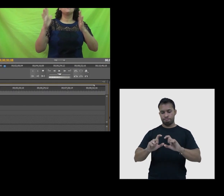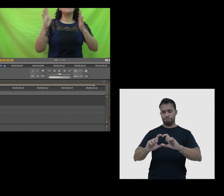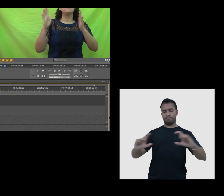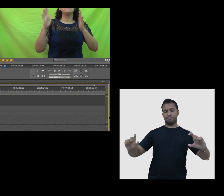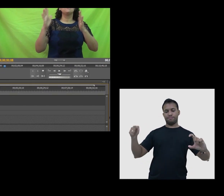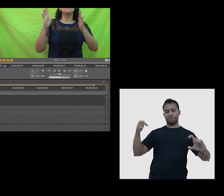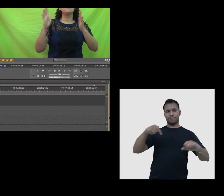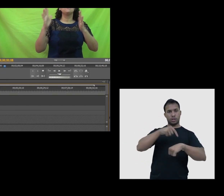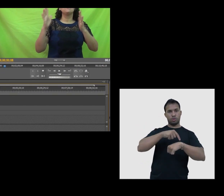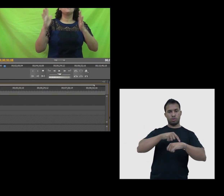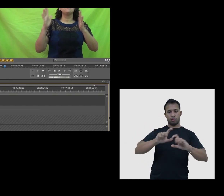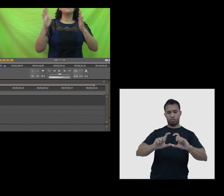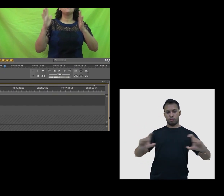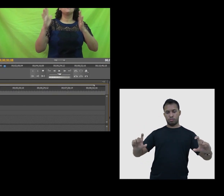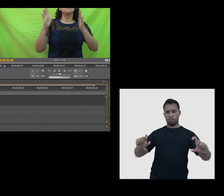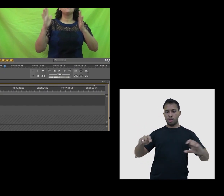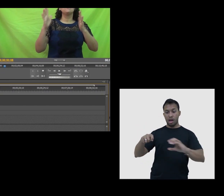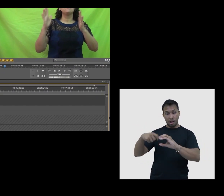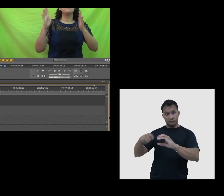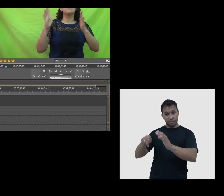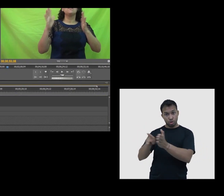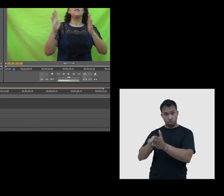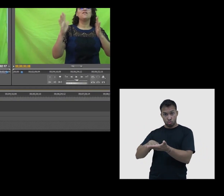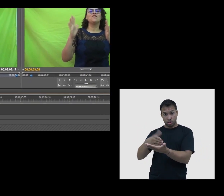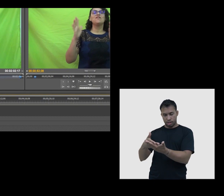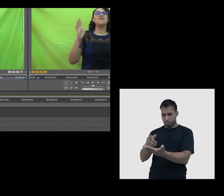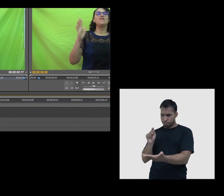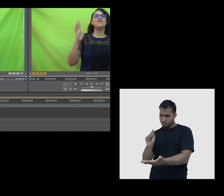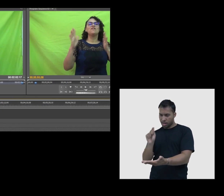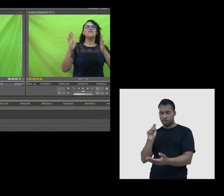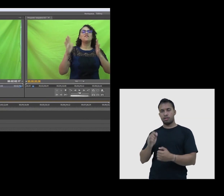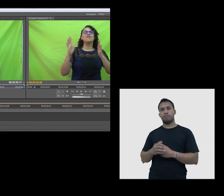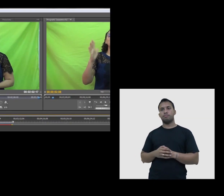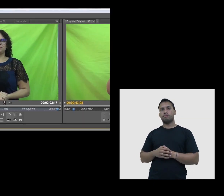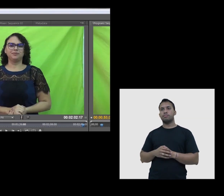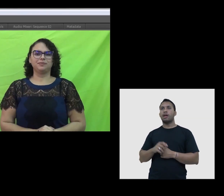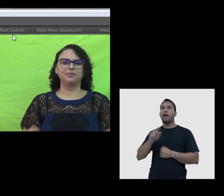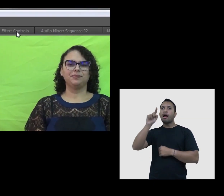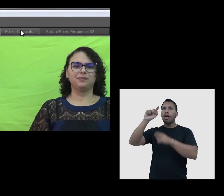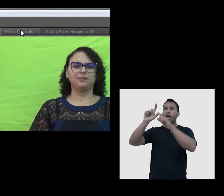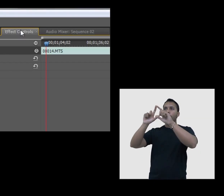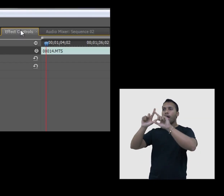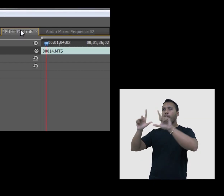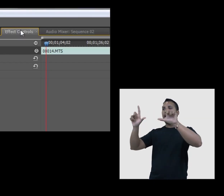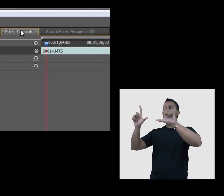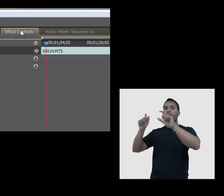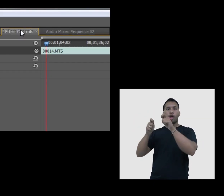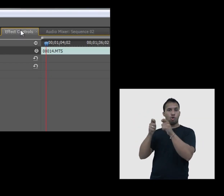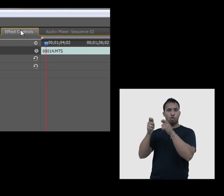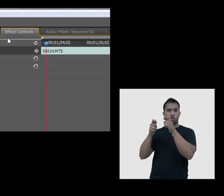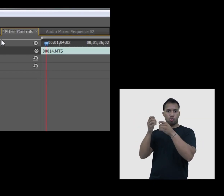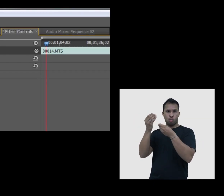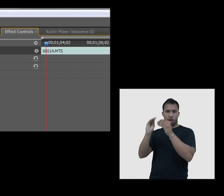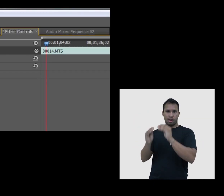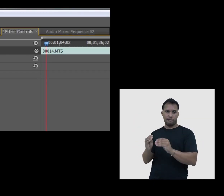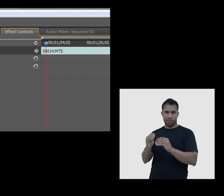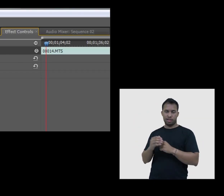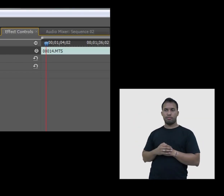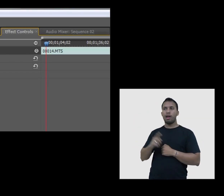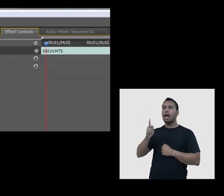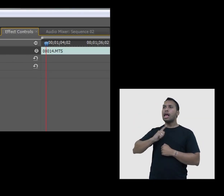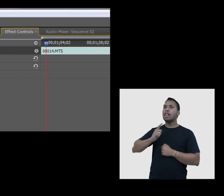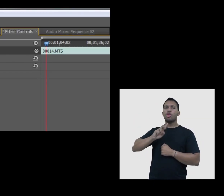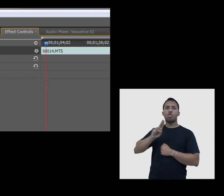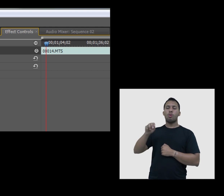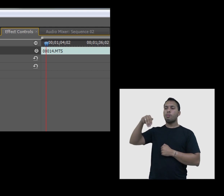o vídeo na timeline. Vou no seu controle de efeitos. No Motion a